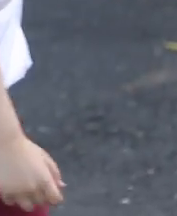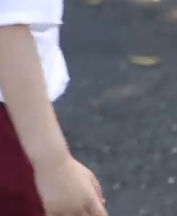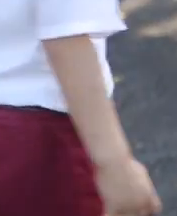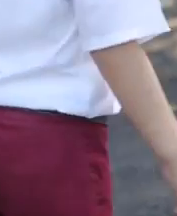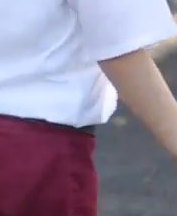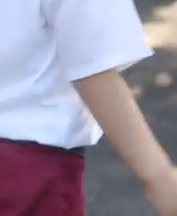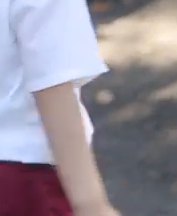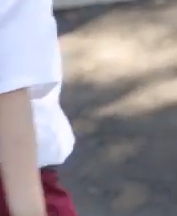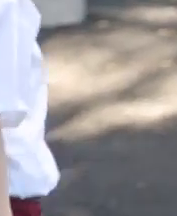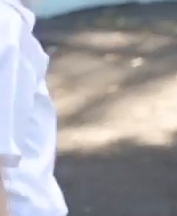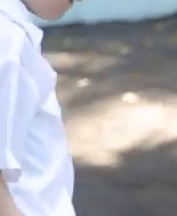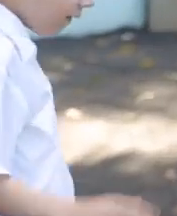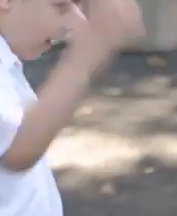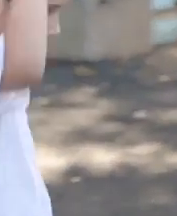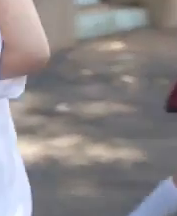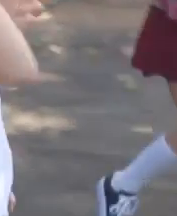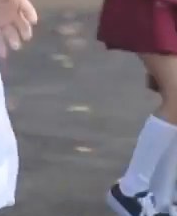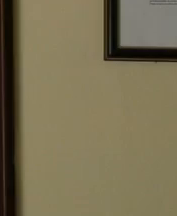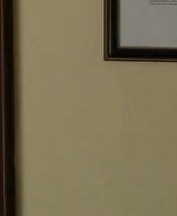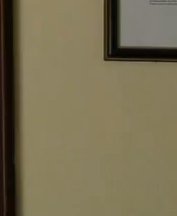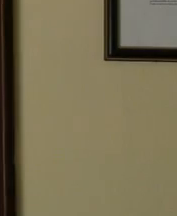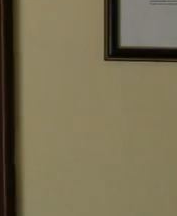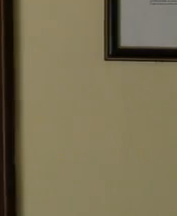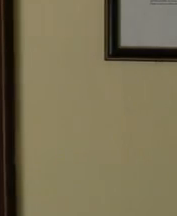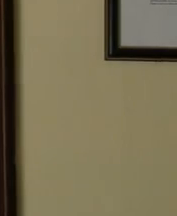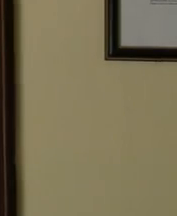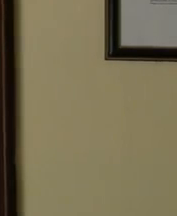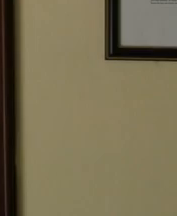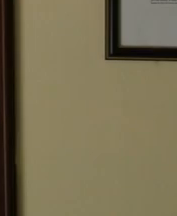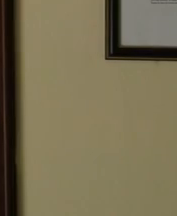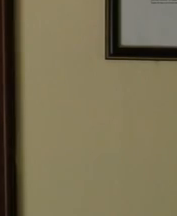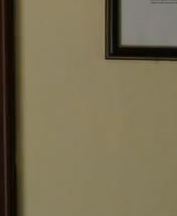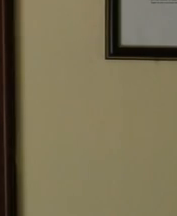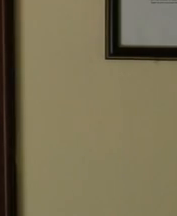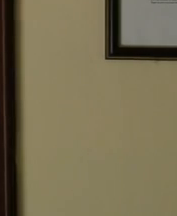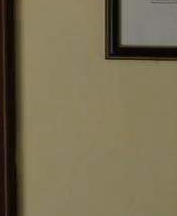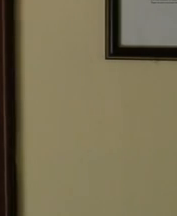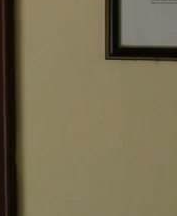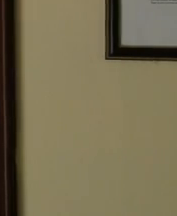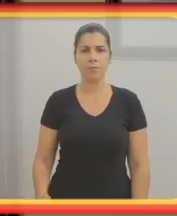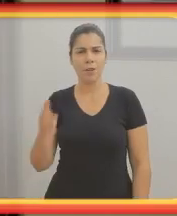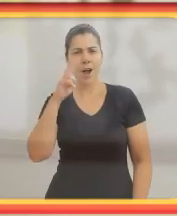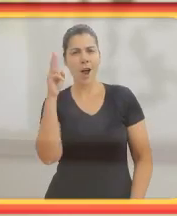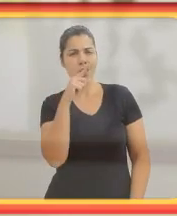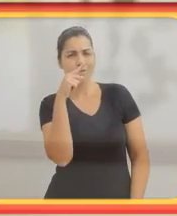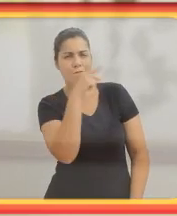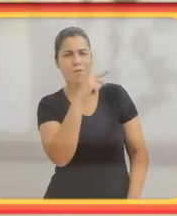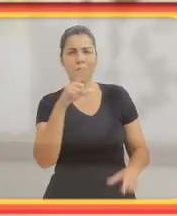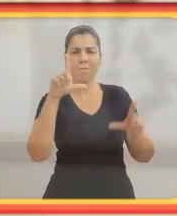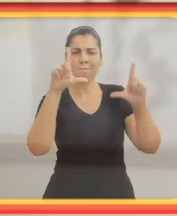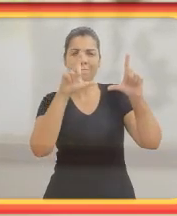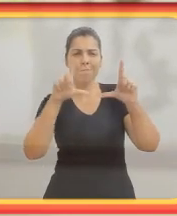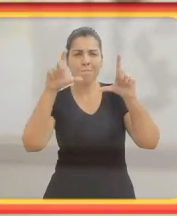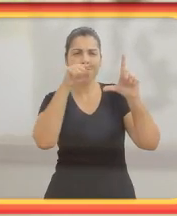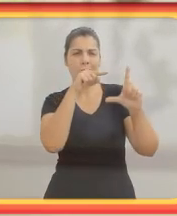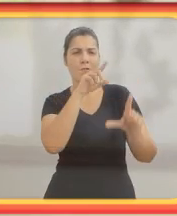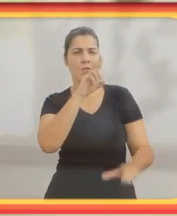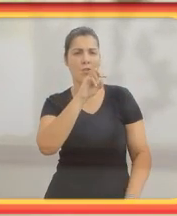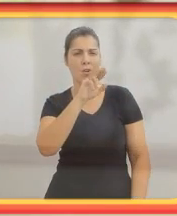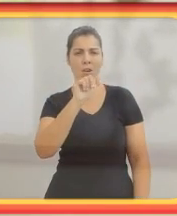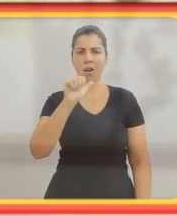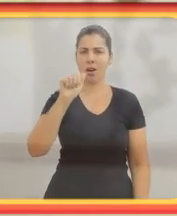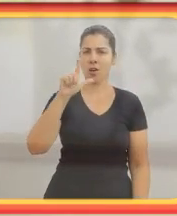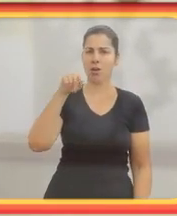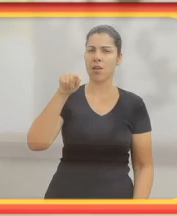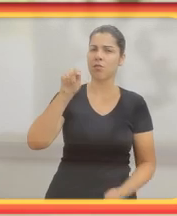jaleco cor-de-rosa claro anda de mãos dadas com dois meninos. Em uma parede, quadro com a foto de uma mulher. Ao fundo, temos a fotografia de